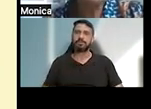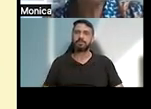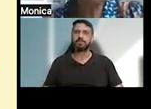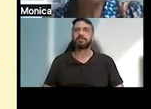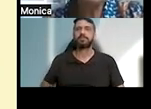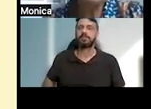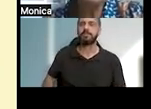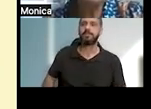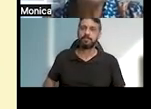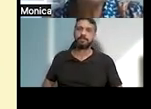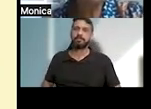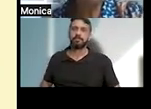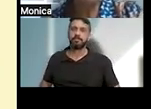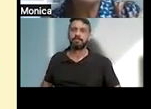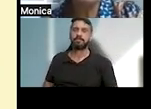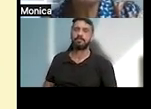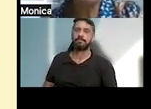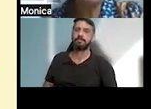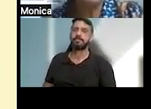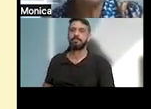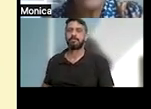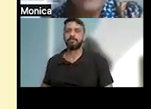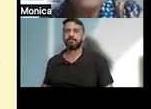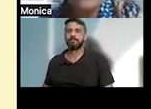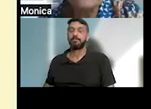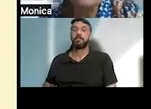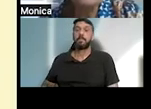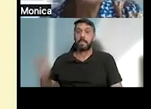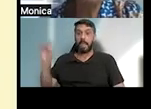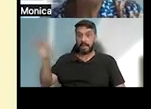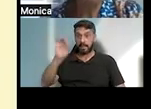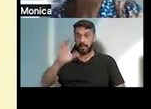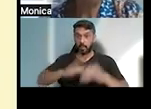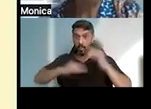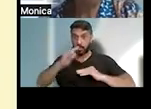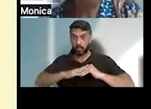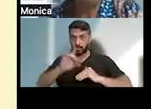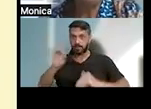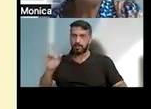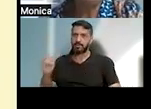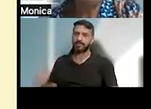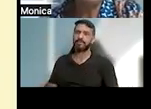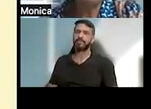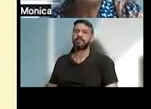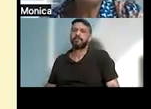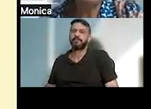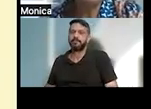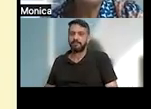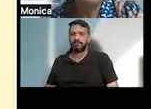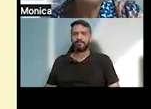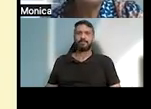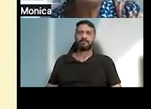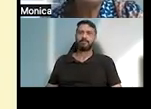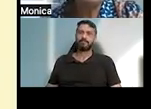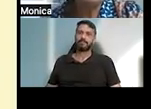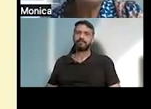ao máximo o que cada aluno tem para dar. Uhum. Com certeza. E nem todos têm, né? O